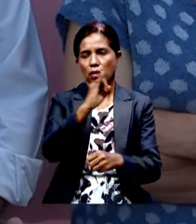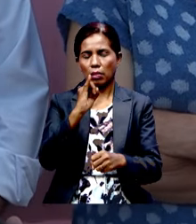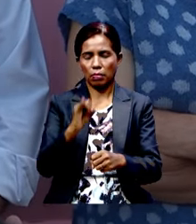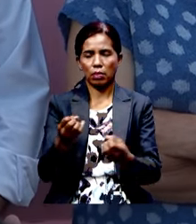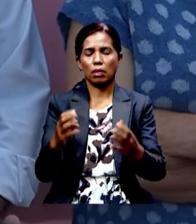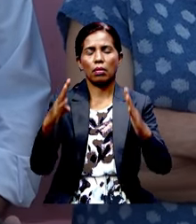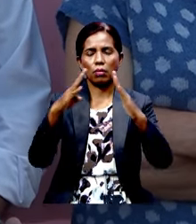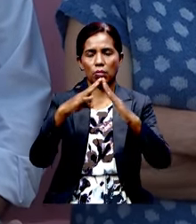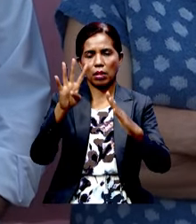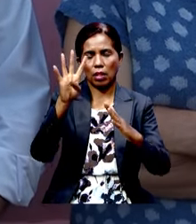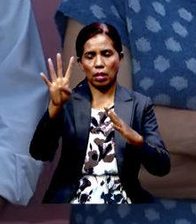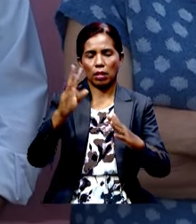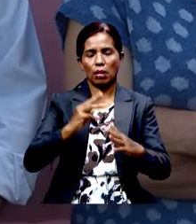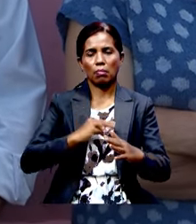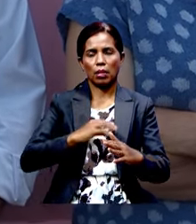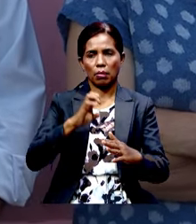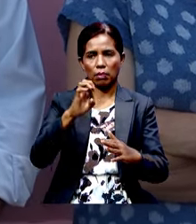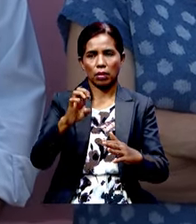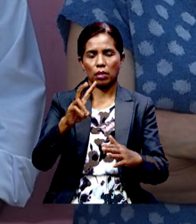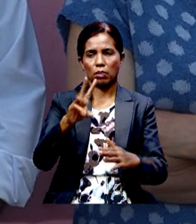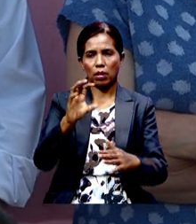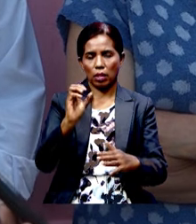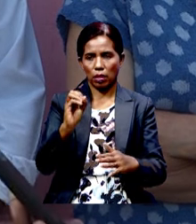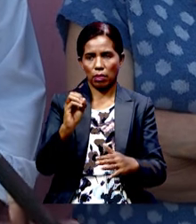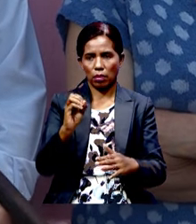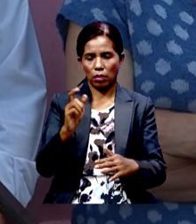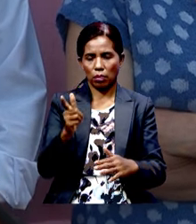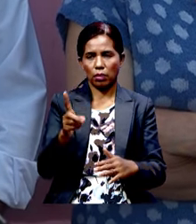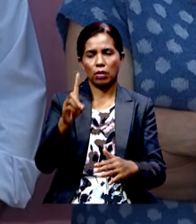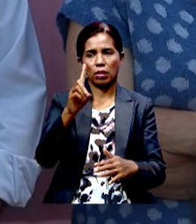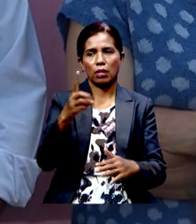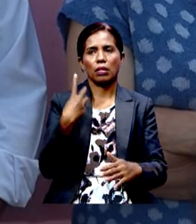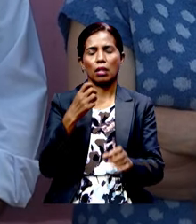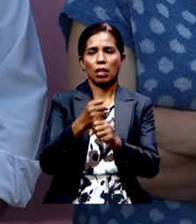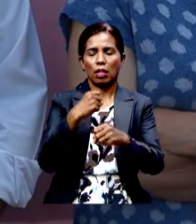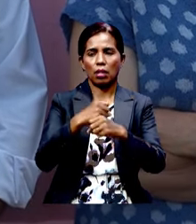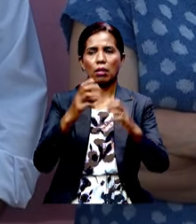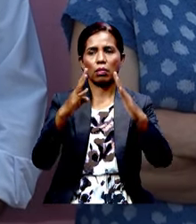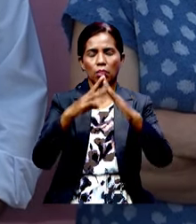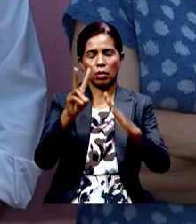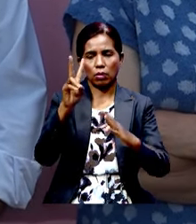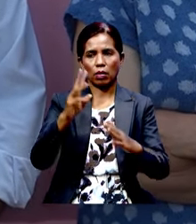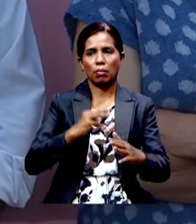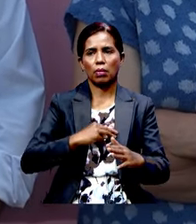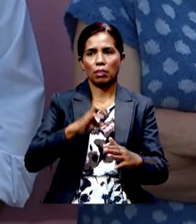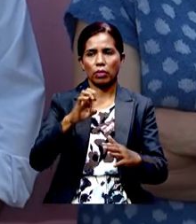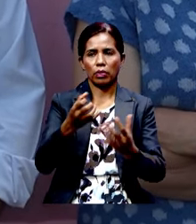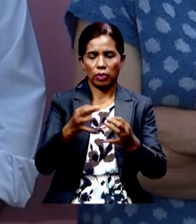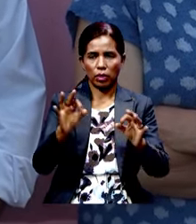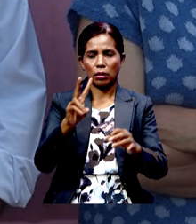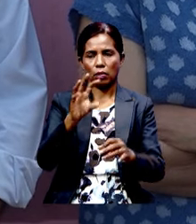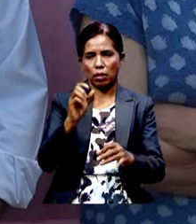ha hautado mobisi na tone ba 2021 ita hau konstrusaun uma rua iha mobisi hotu iha